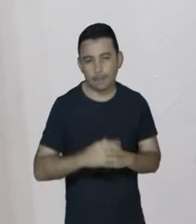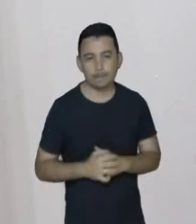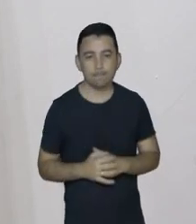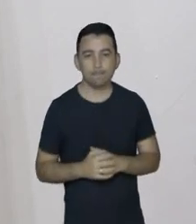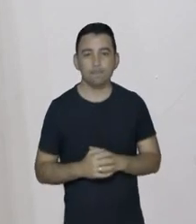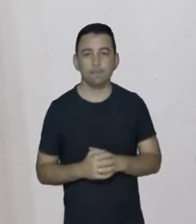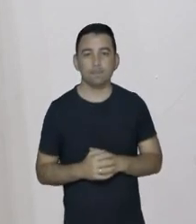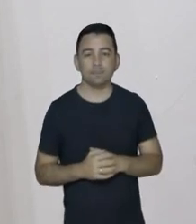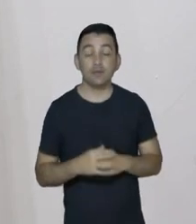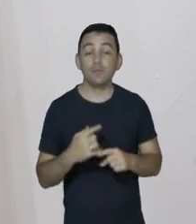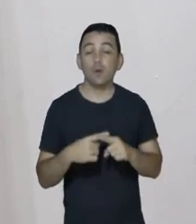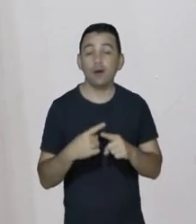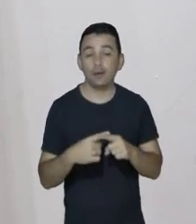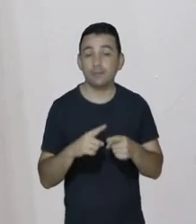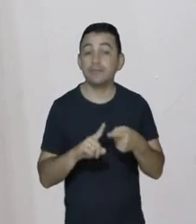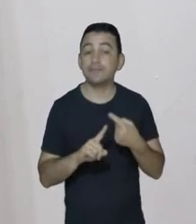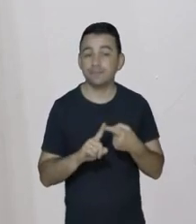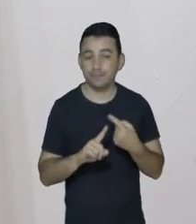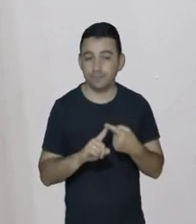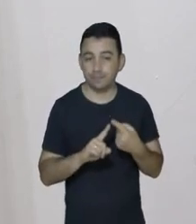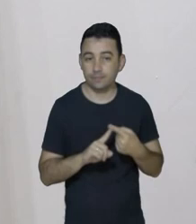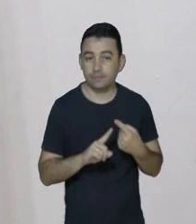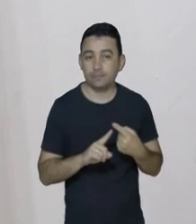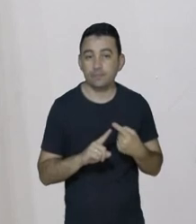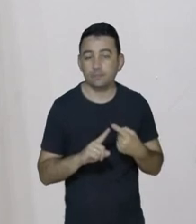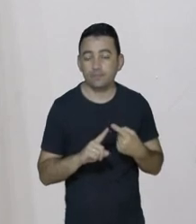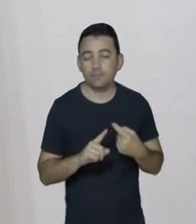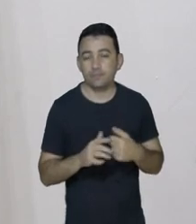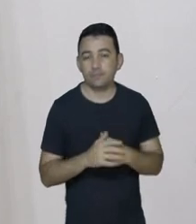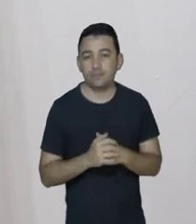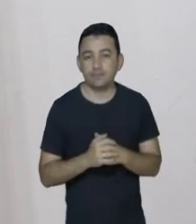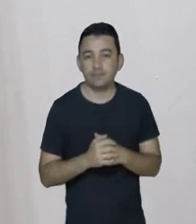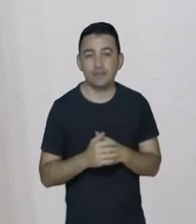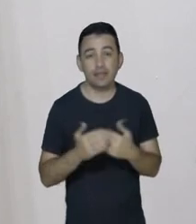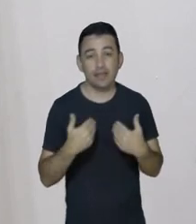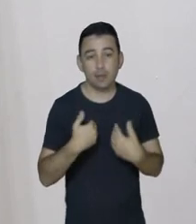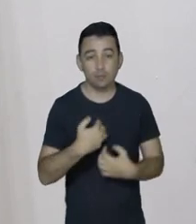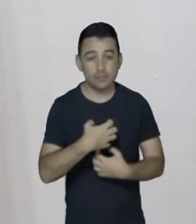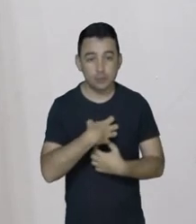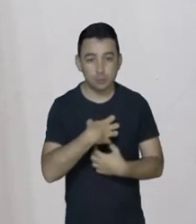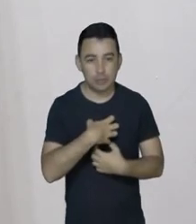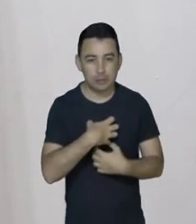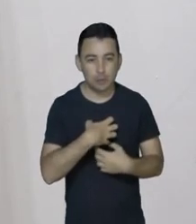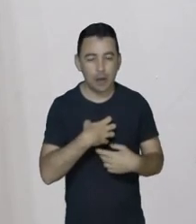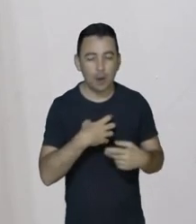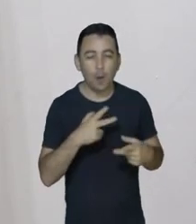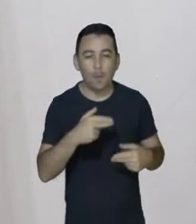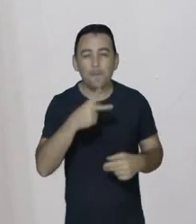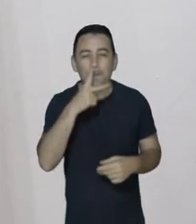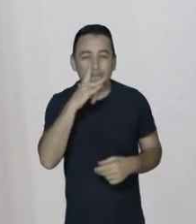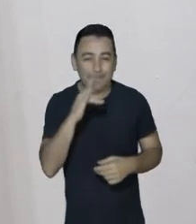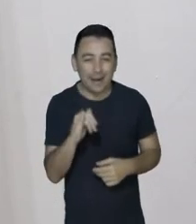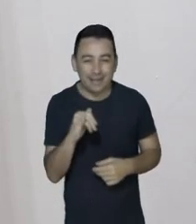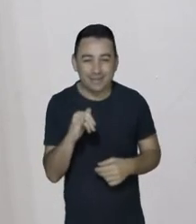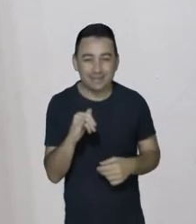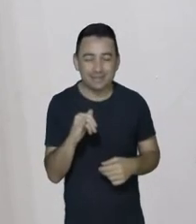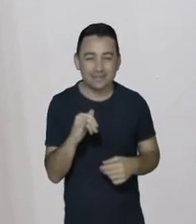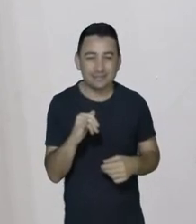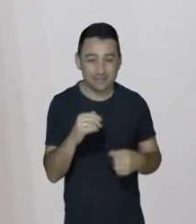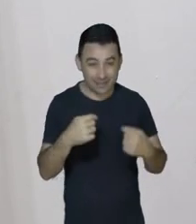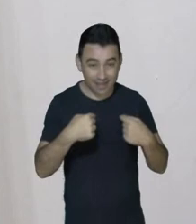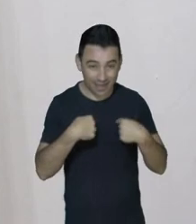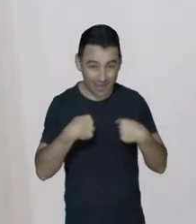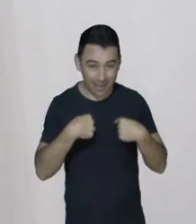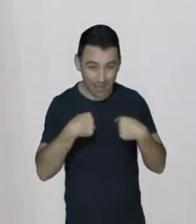Primeiro porque eu me sinto o pai dessa criança, senhor presidente. Se foi eu o pai